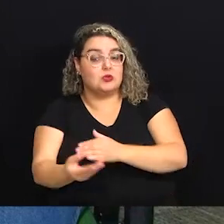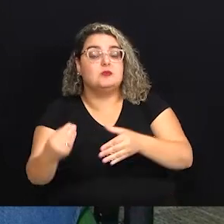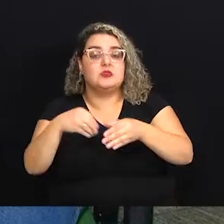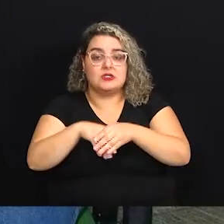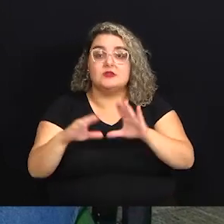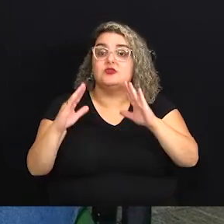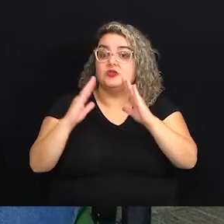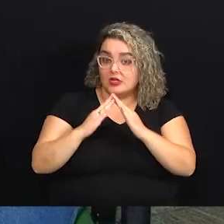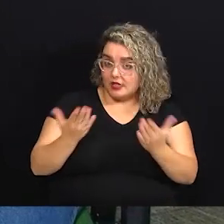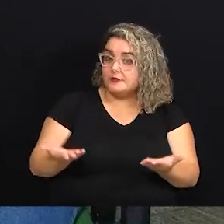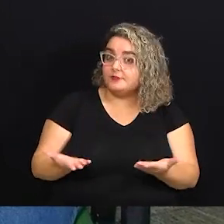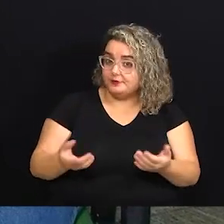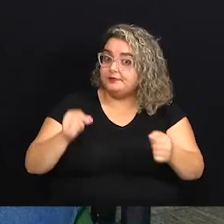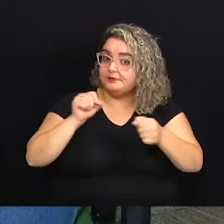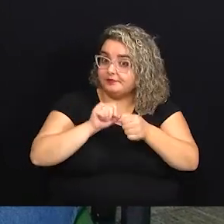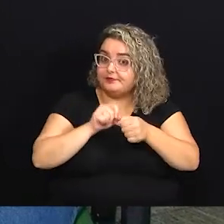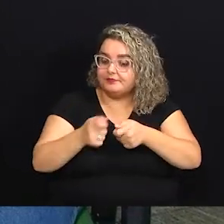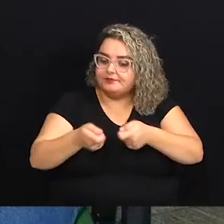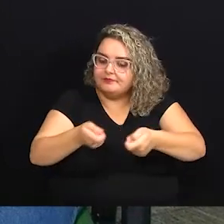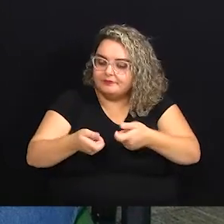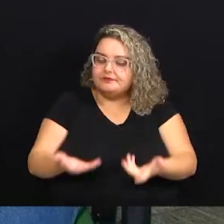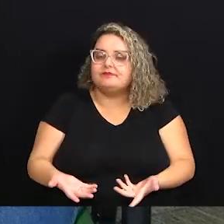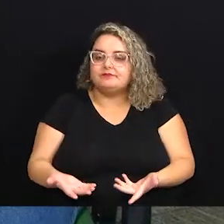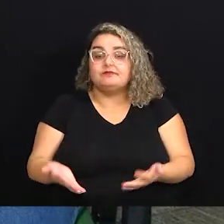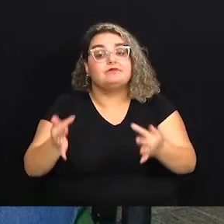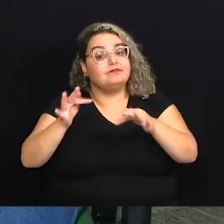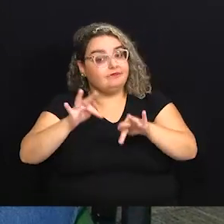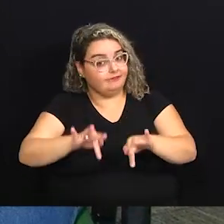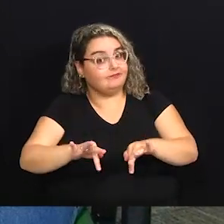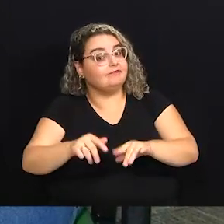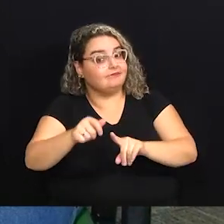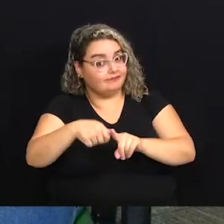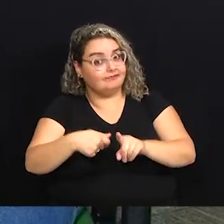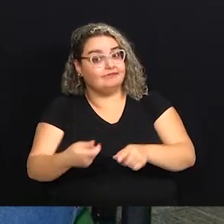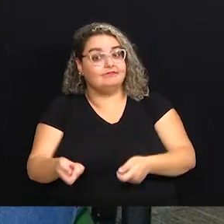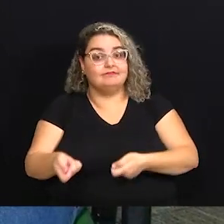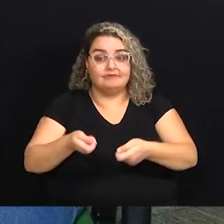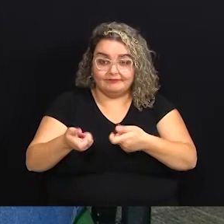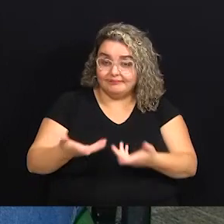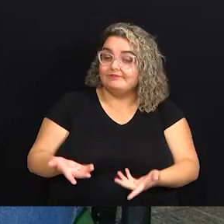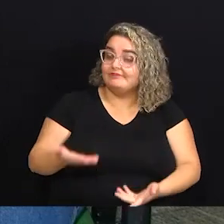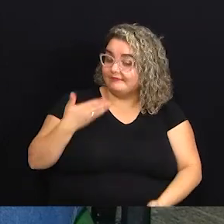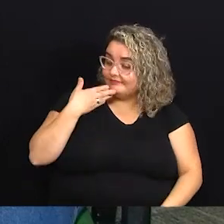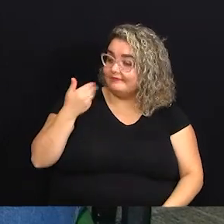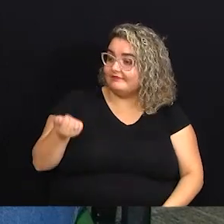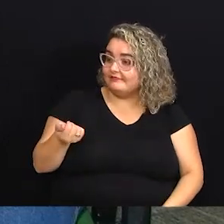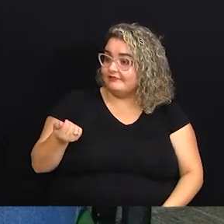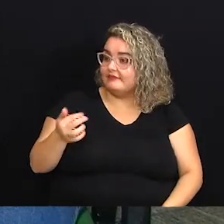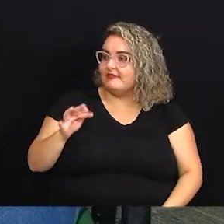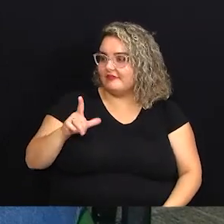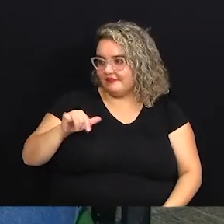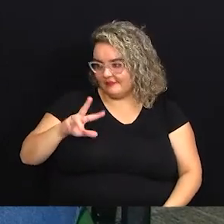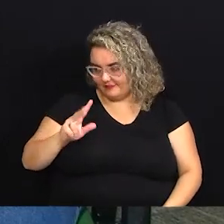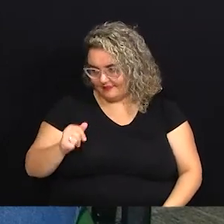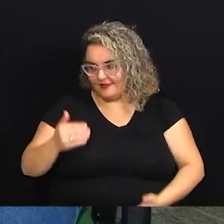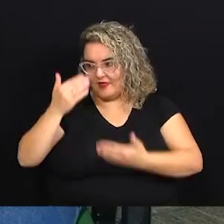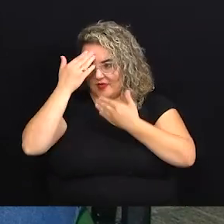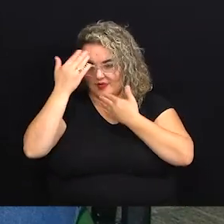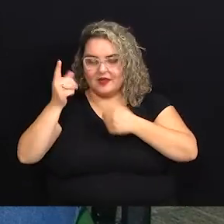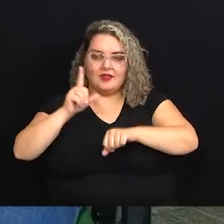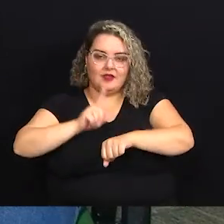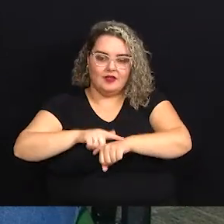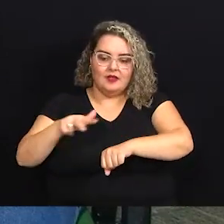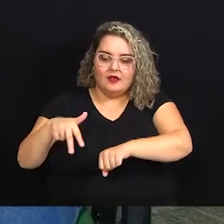gente melhorar os hábitos dentro de casa e fazer essa economia aí no final do mês funcionar, né, Flávia?